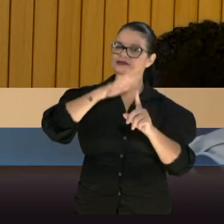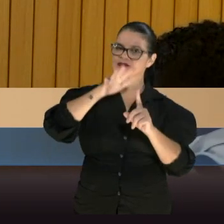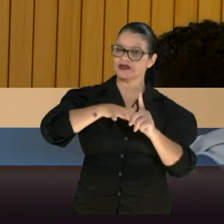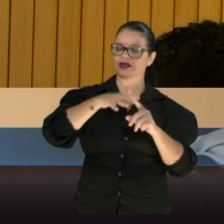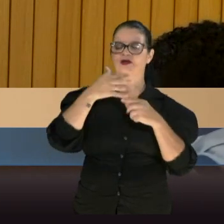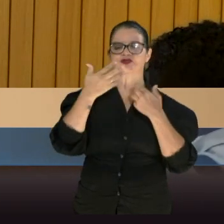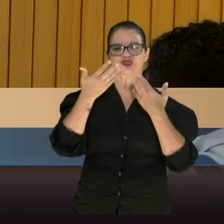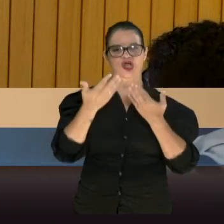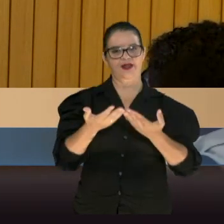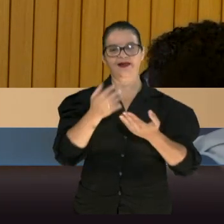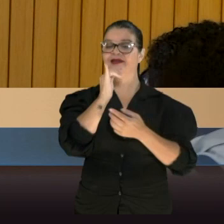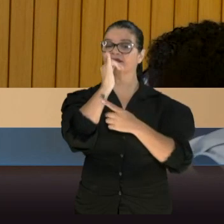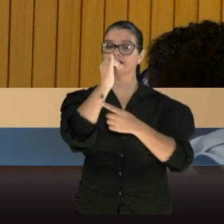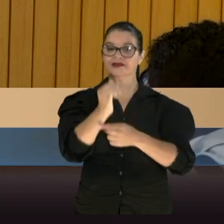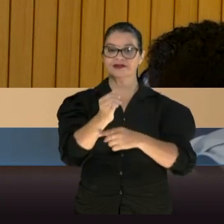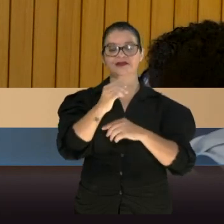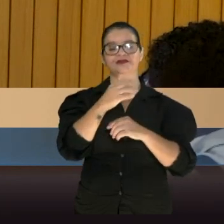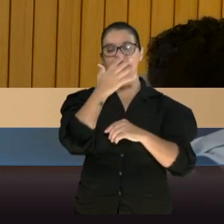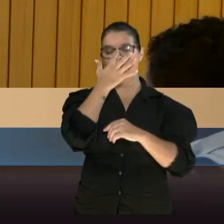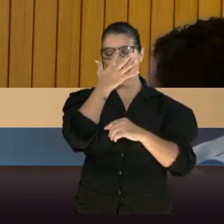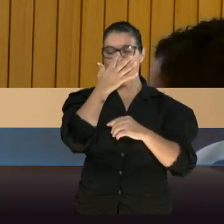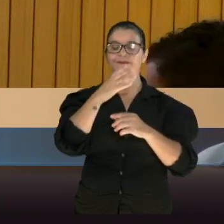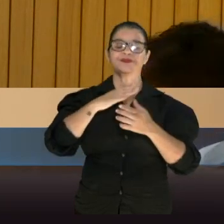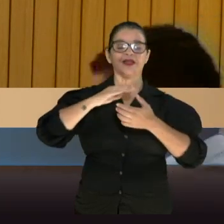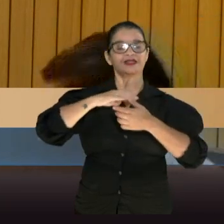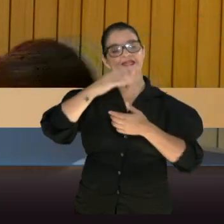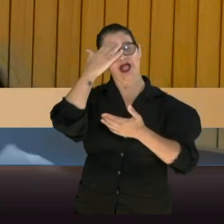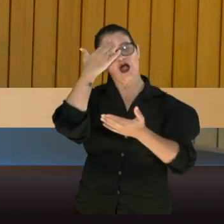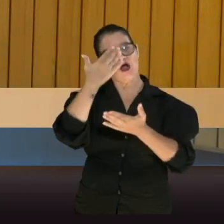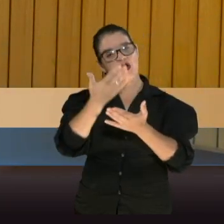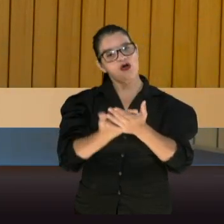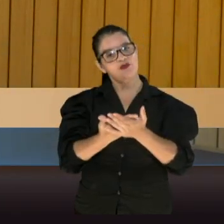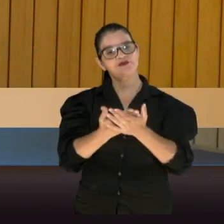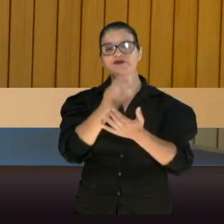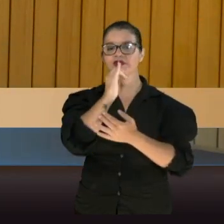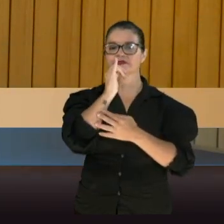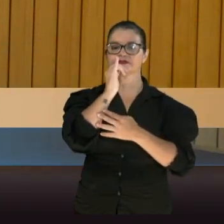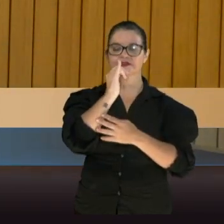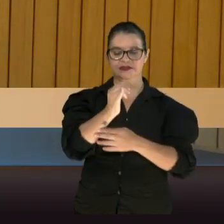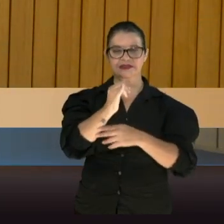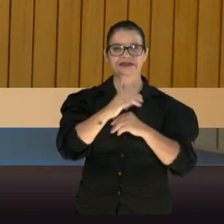e dizer da confiança e dizer